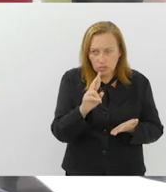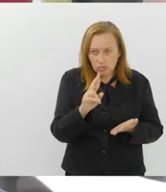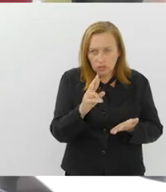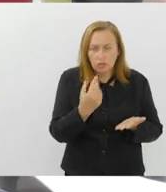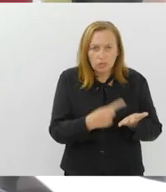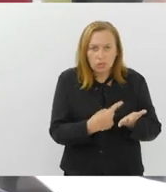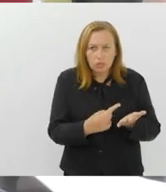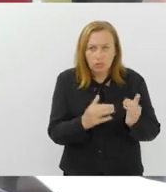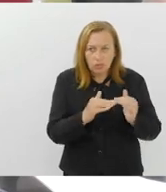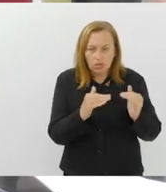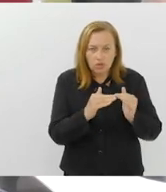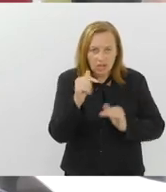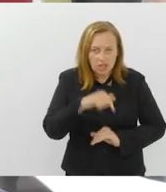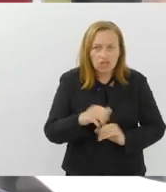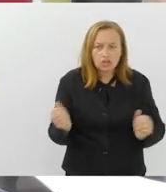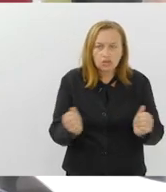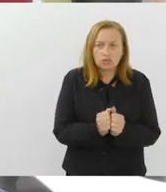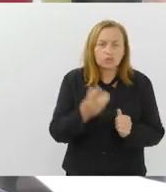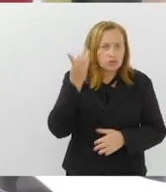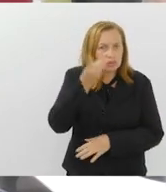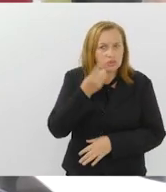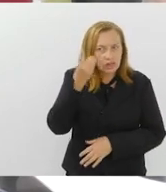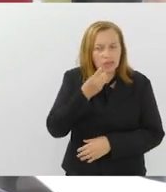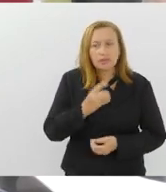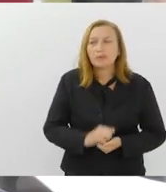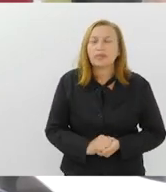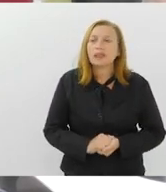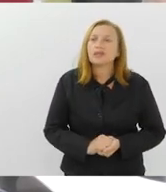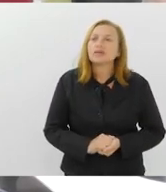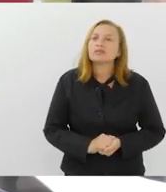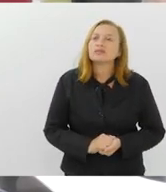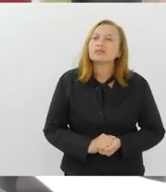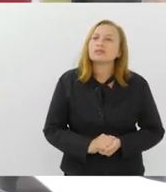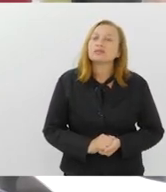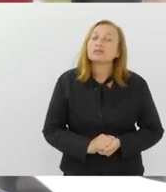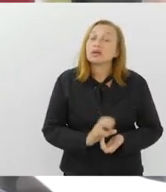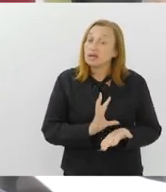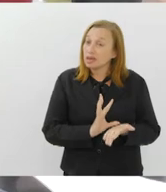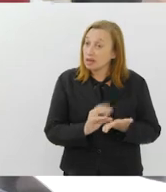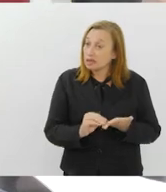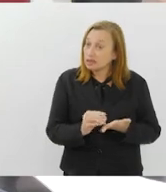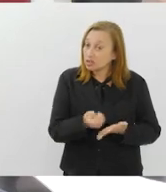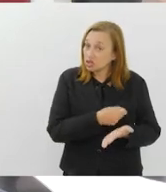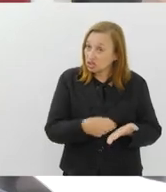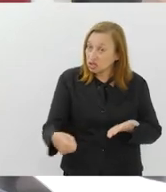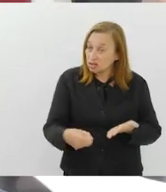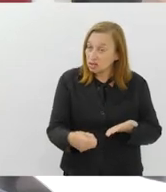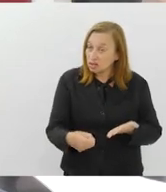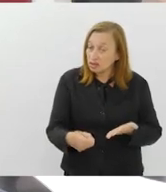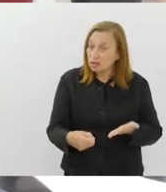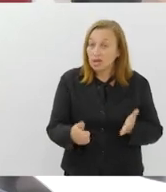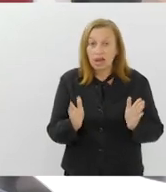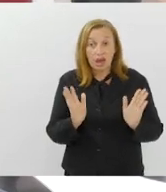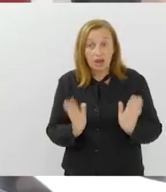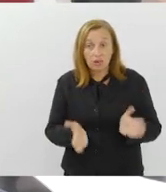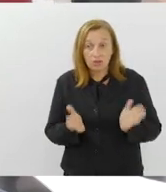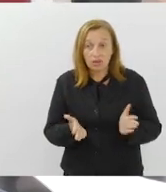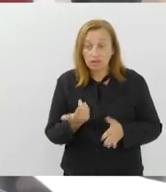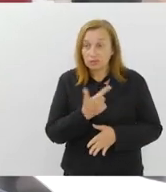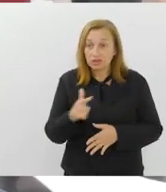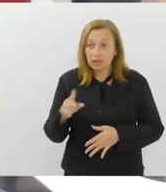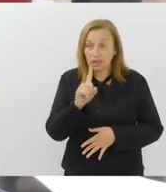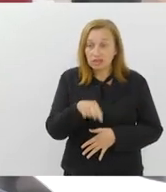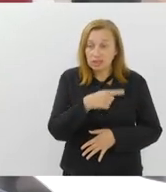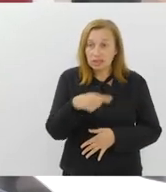gente aqui, junto com os deputados, ficará lavrada em ata que, a partir de agora, não haverá